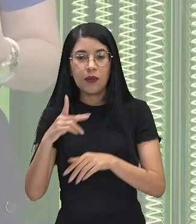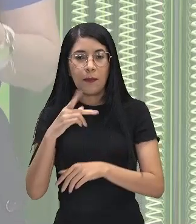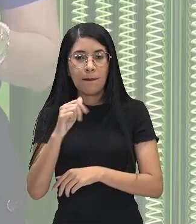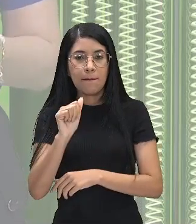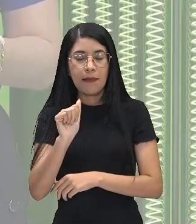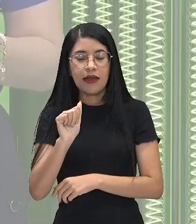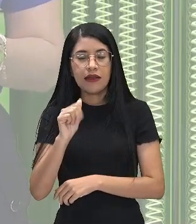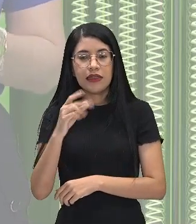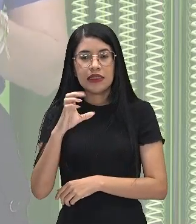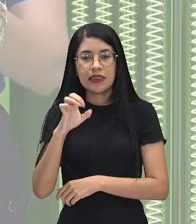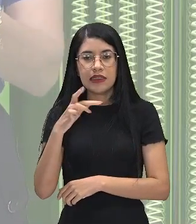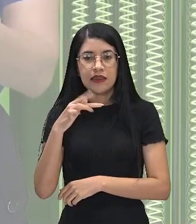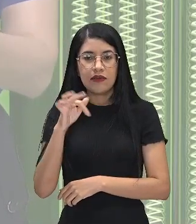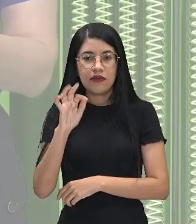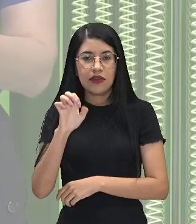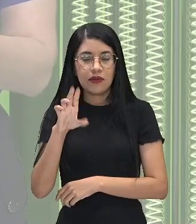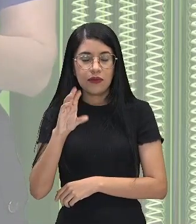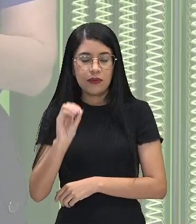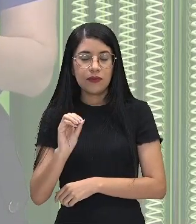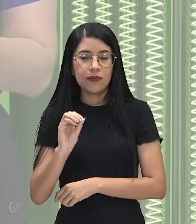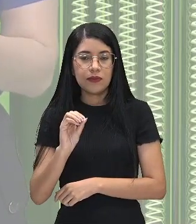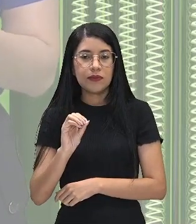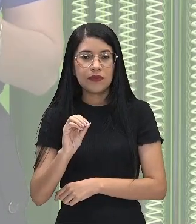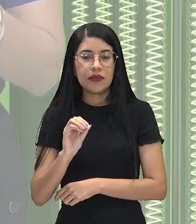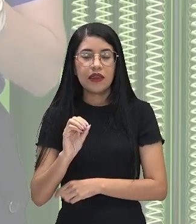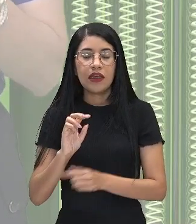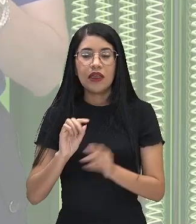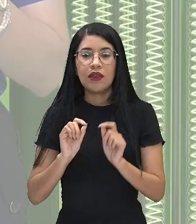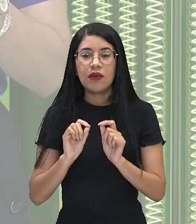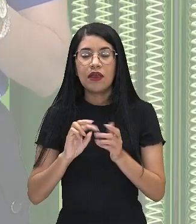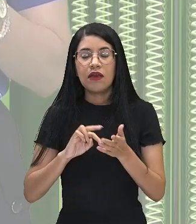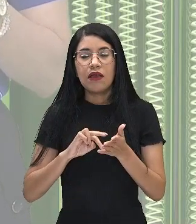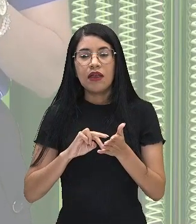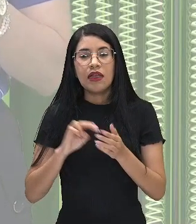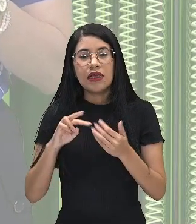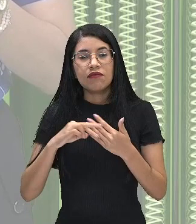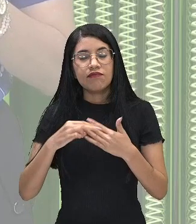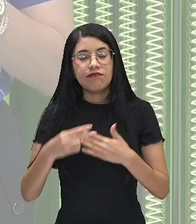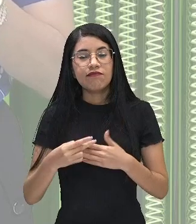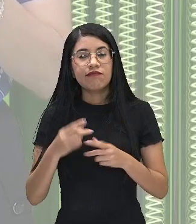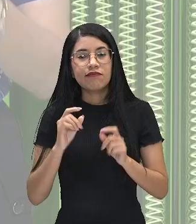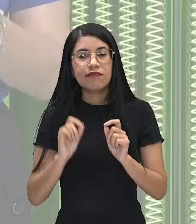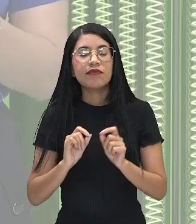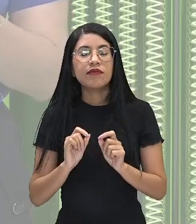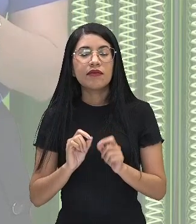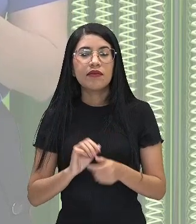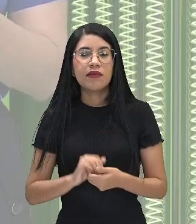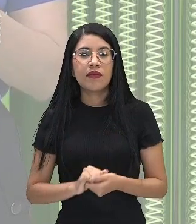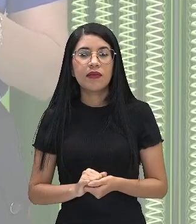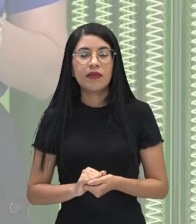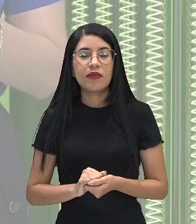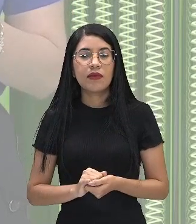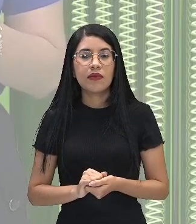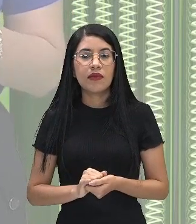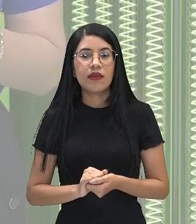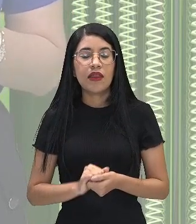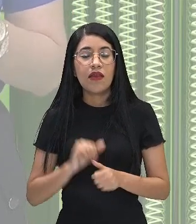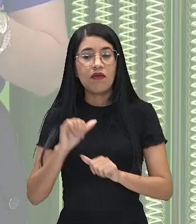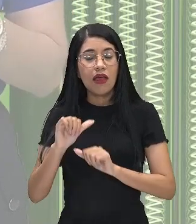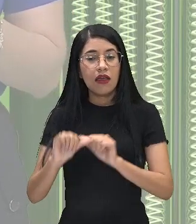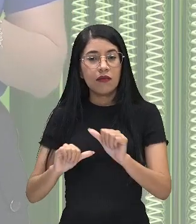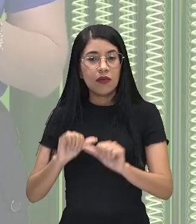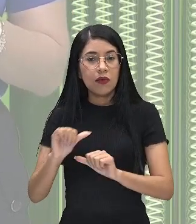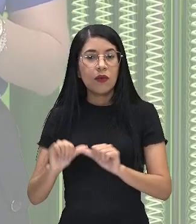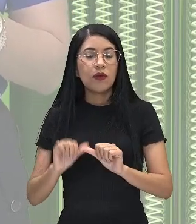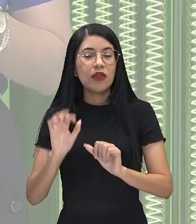das águas do Pacífico, e isso faz com que a gente tenha consequência na mudança